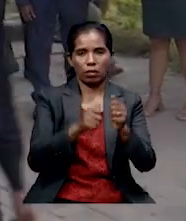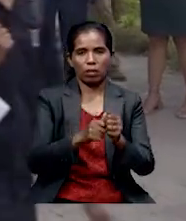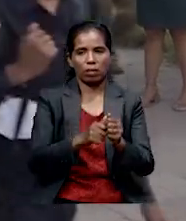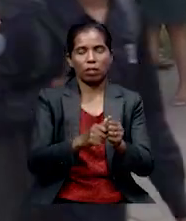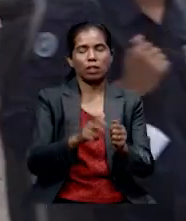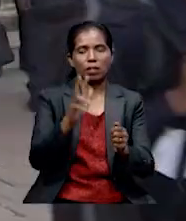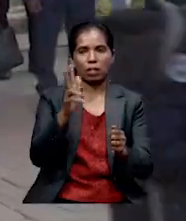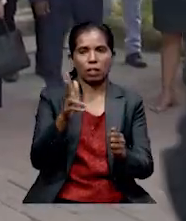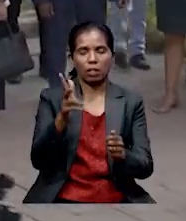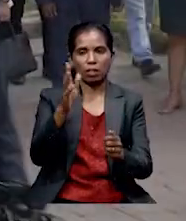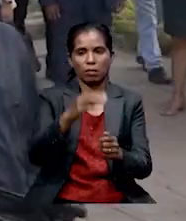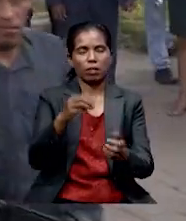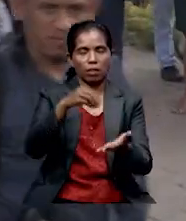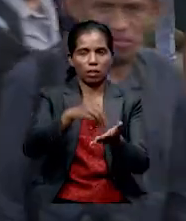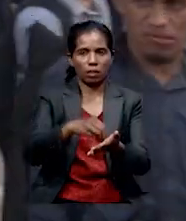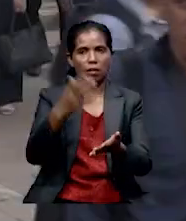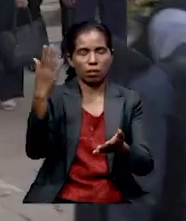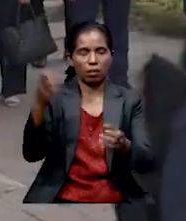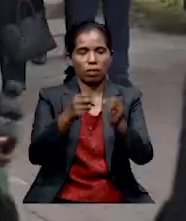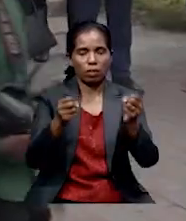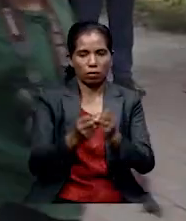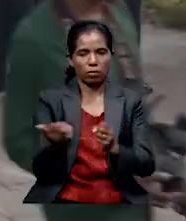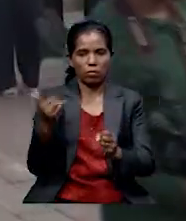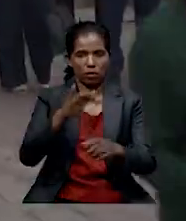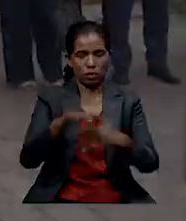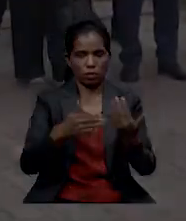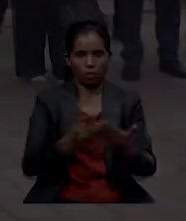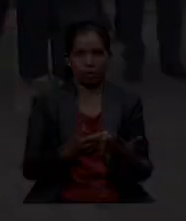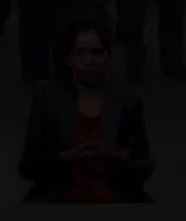coloca ia suku sira território larantomak. Agustin da Costa, Jemen.